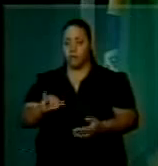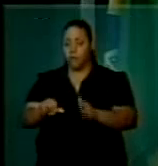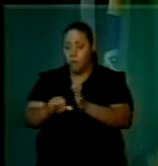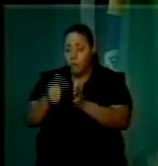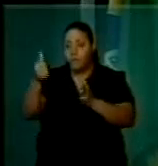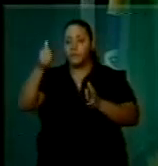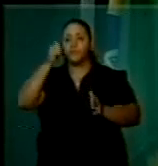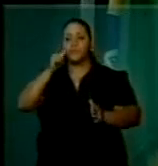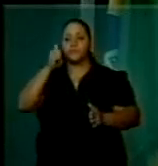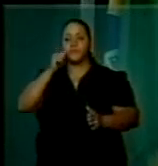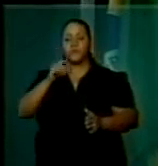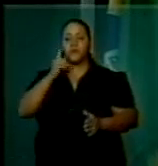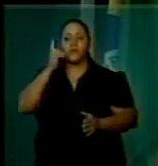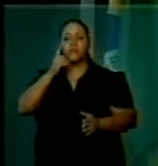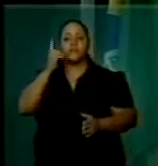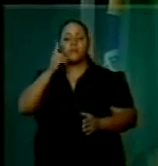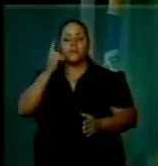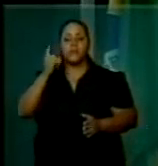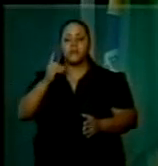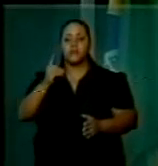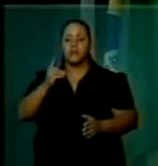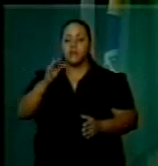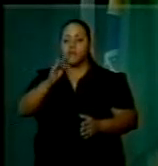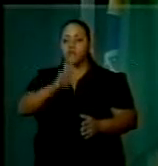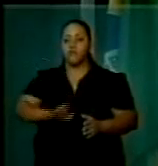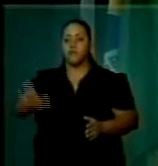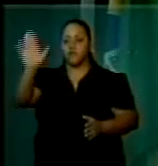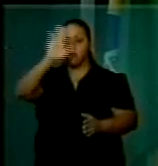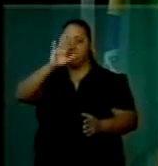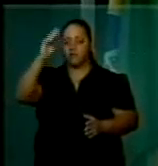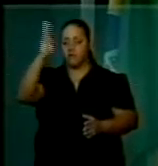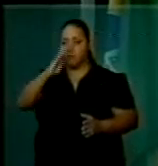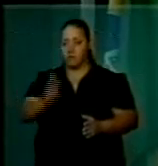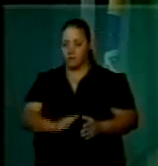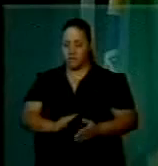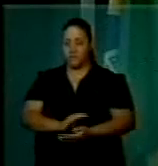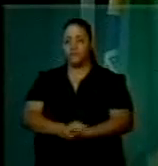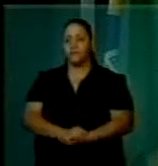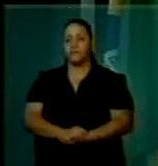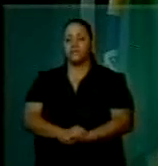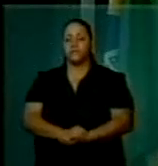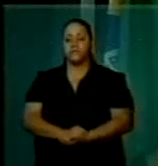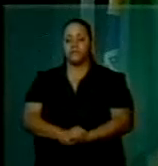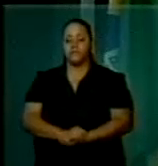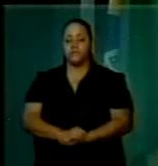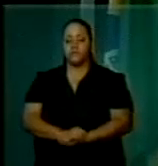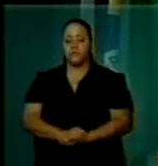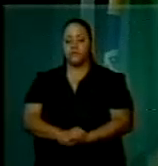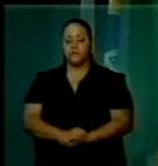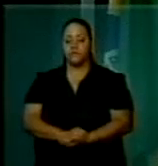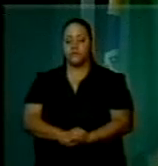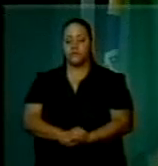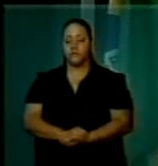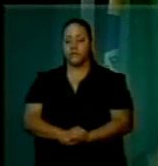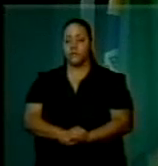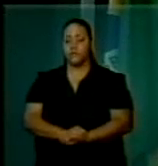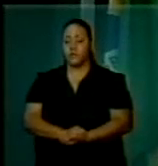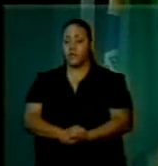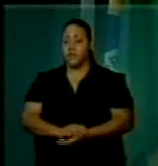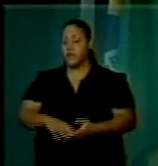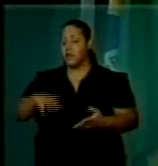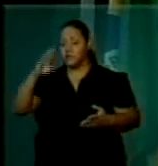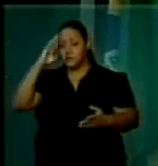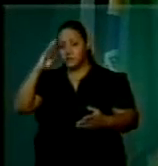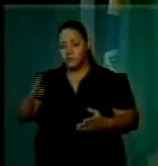a primeira mulher deputada federal brasileira. As principais conquistas das mulheres na política